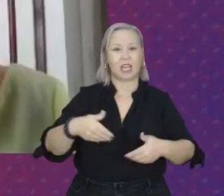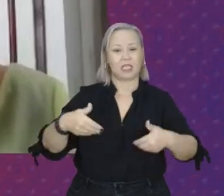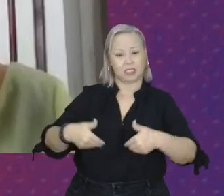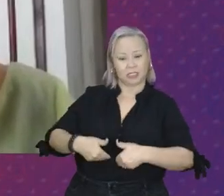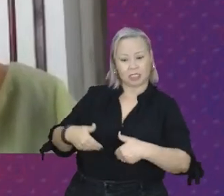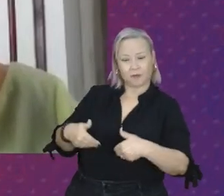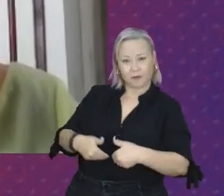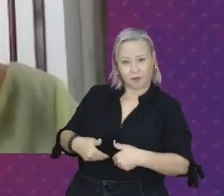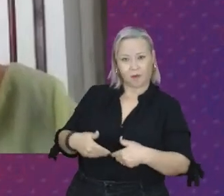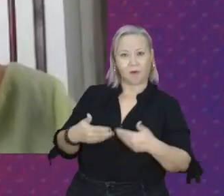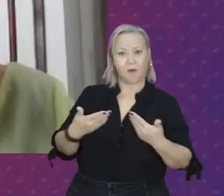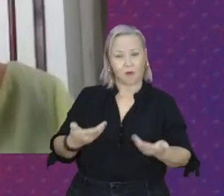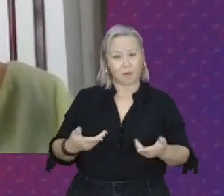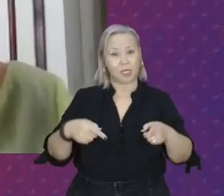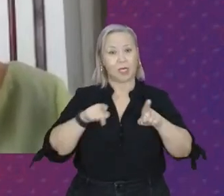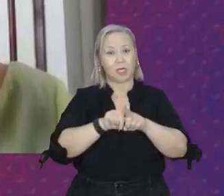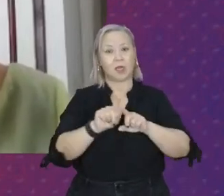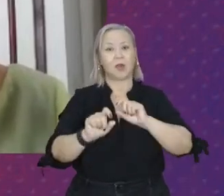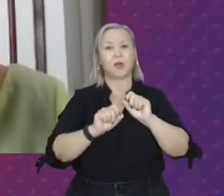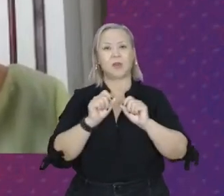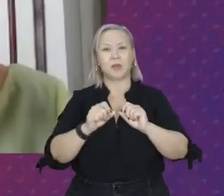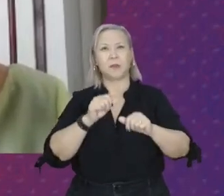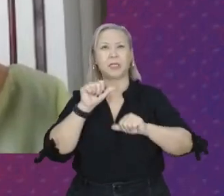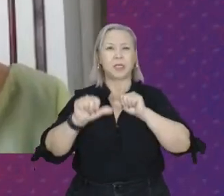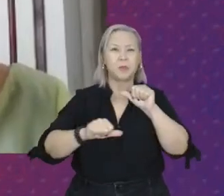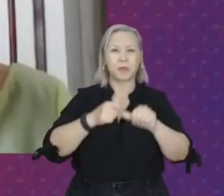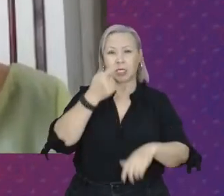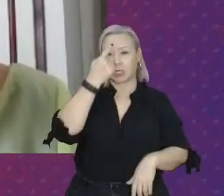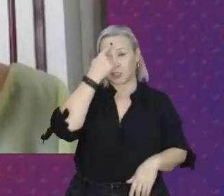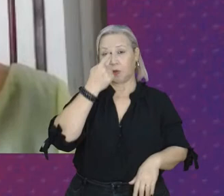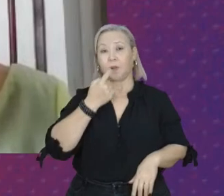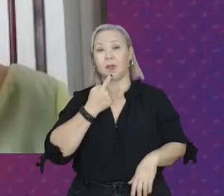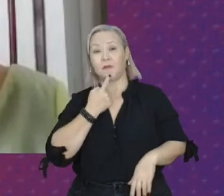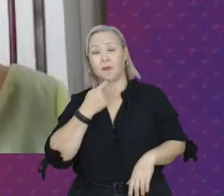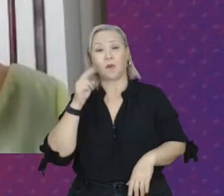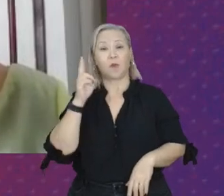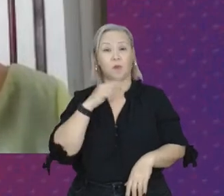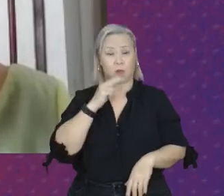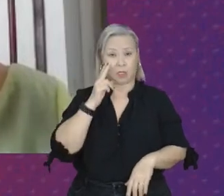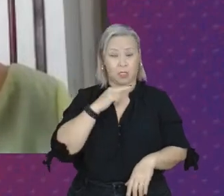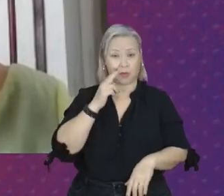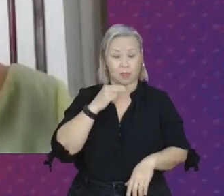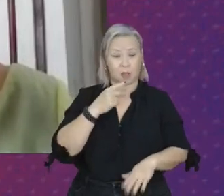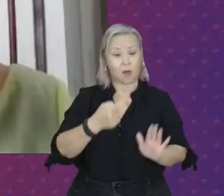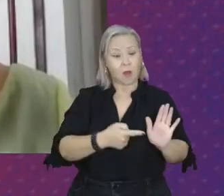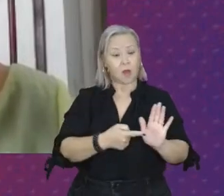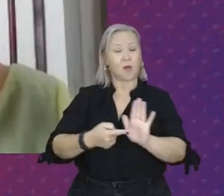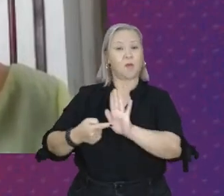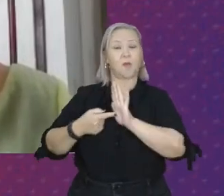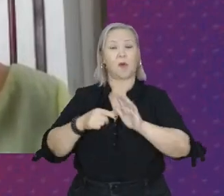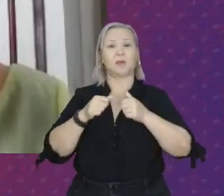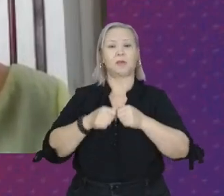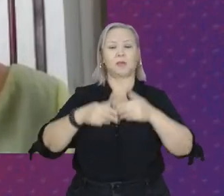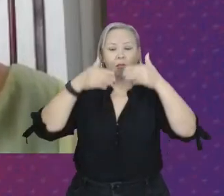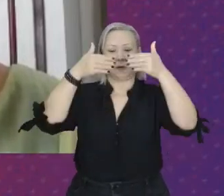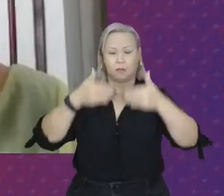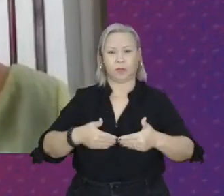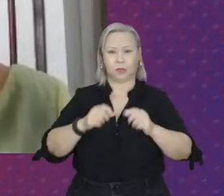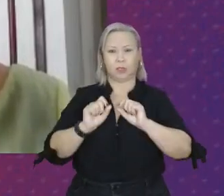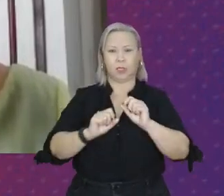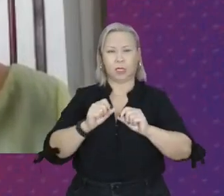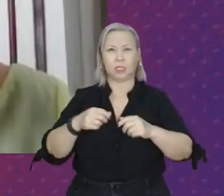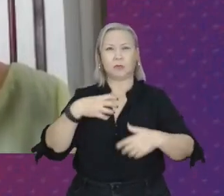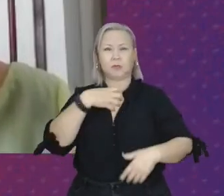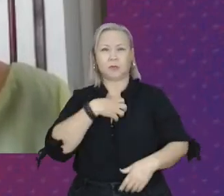fome, ou também dessa mudança do perfil nutricional, nos mostra que estamos diante também de uma